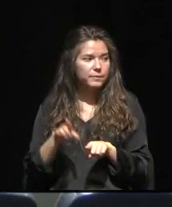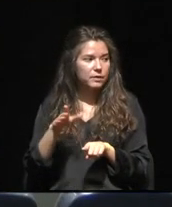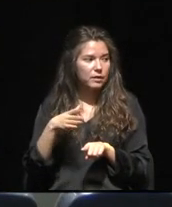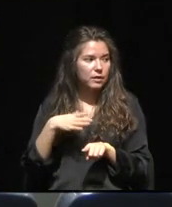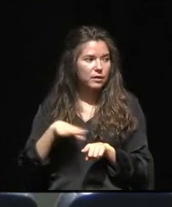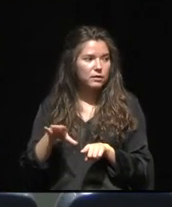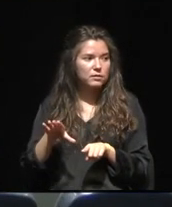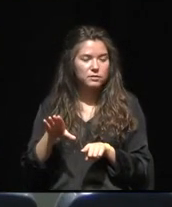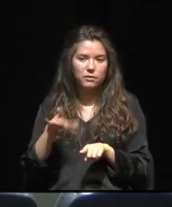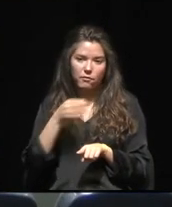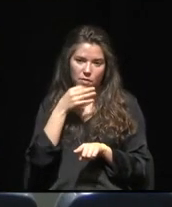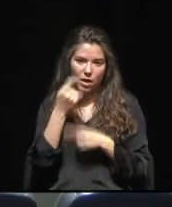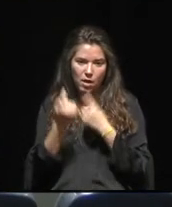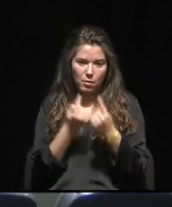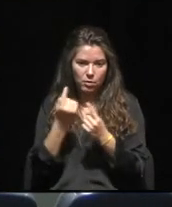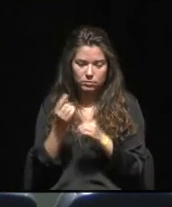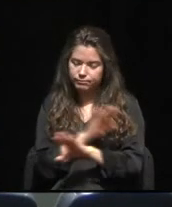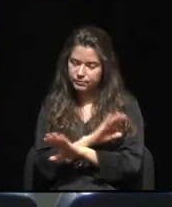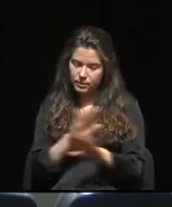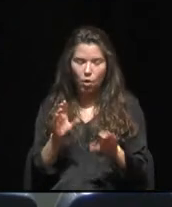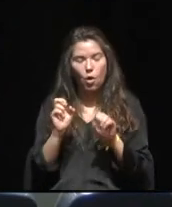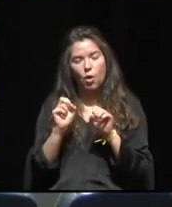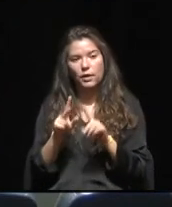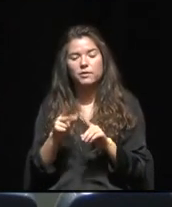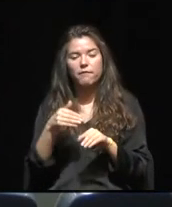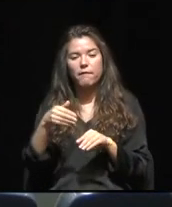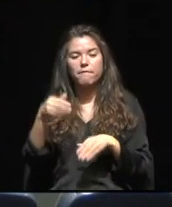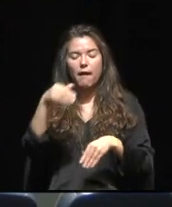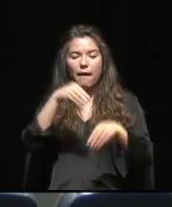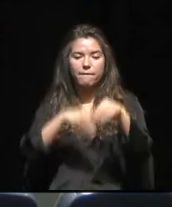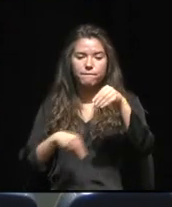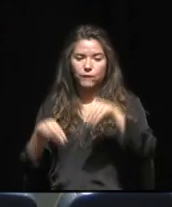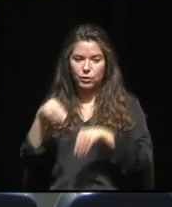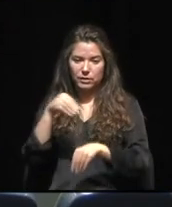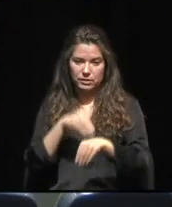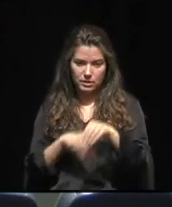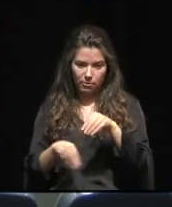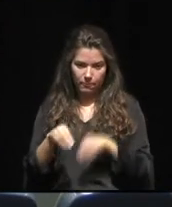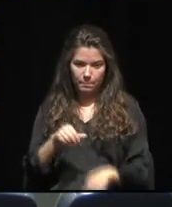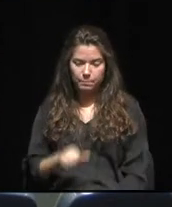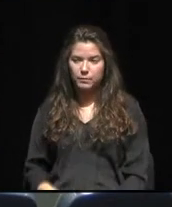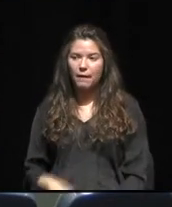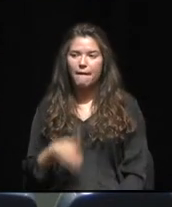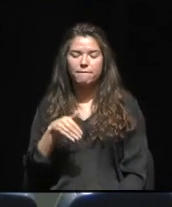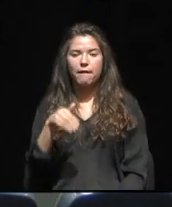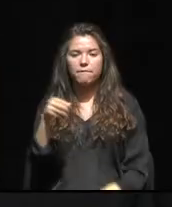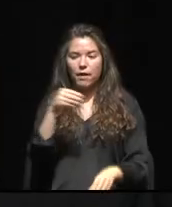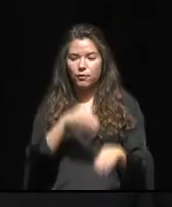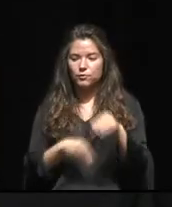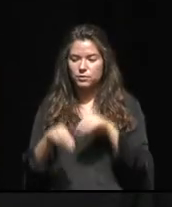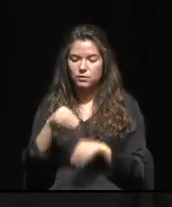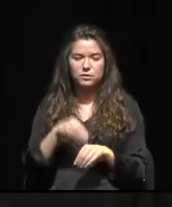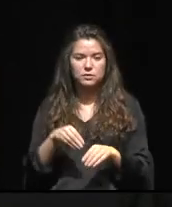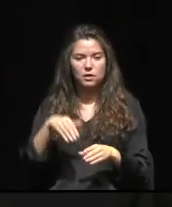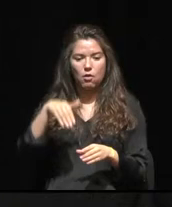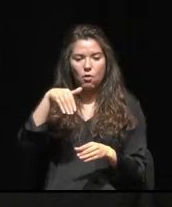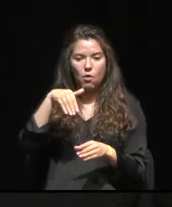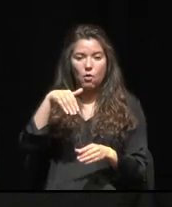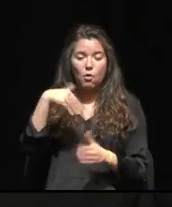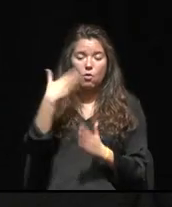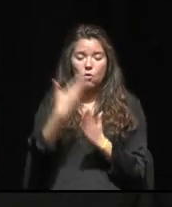menes Lopes encerrar também não então vamos passar à votação vamos votar o voto